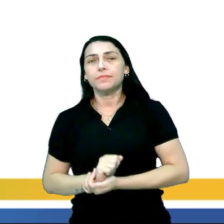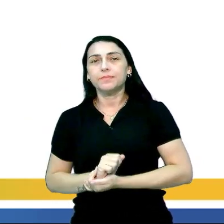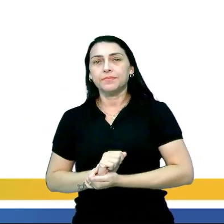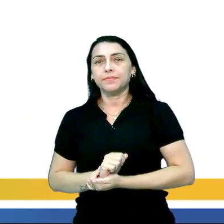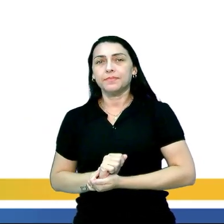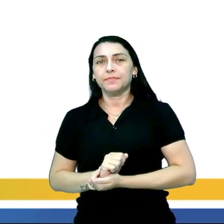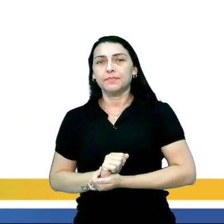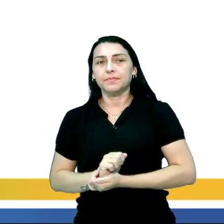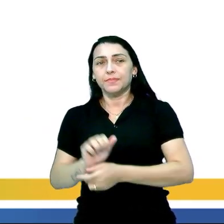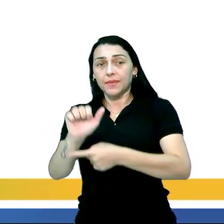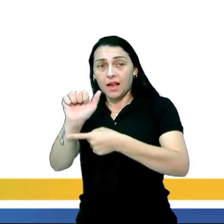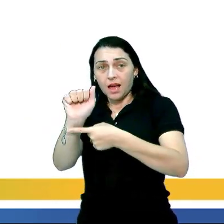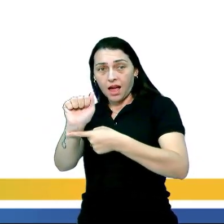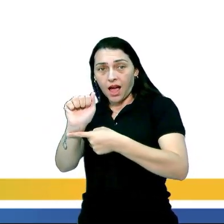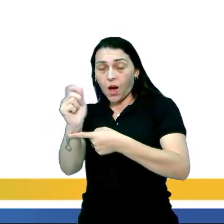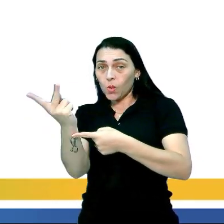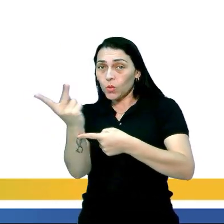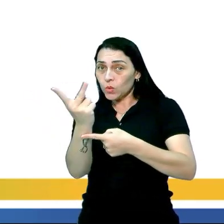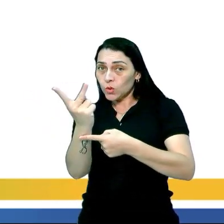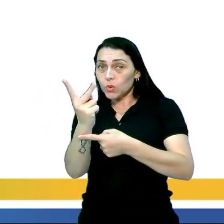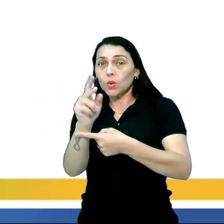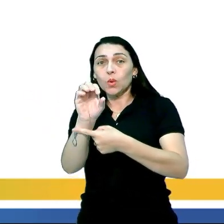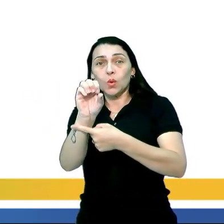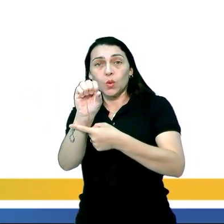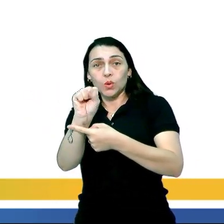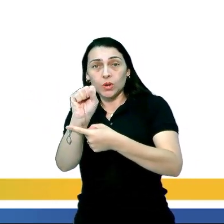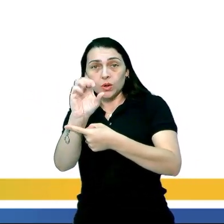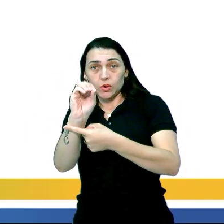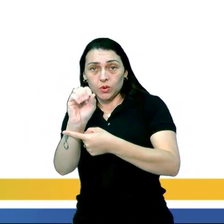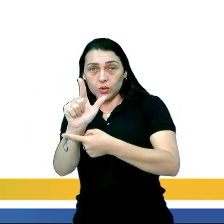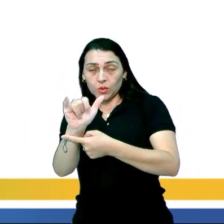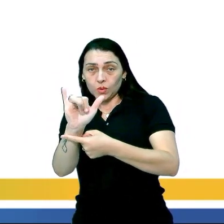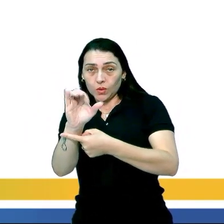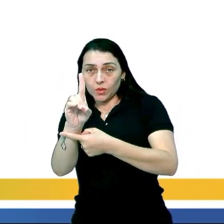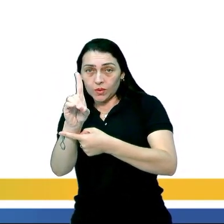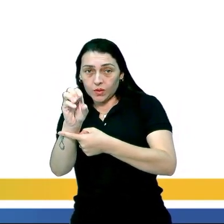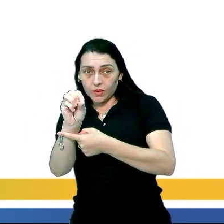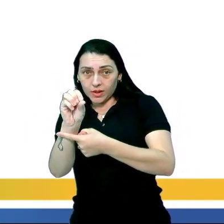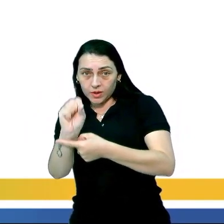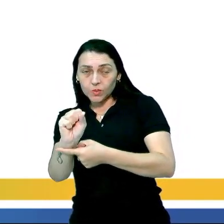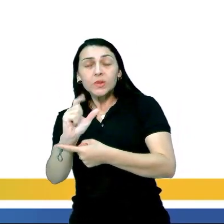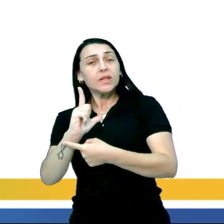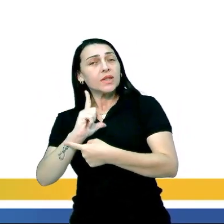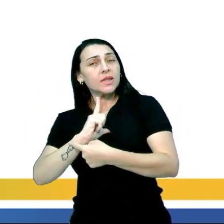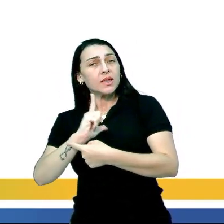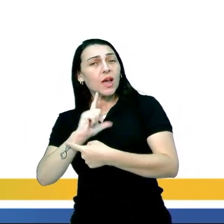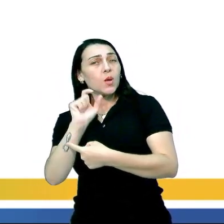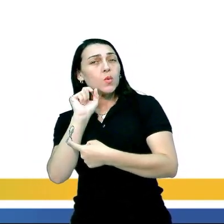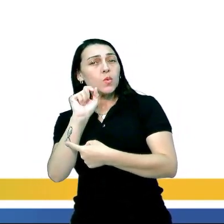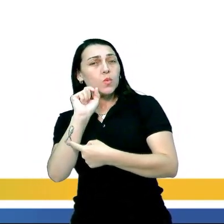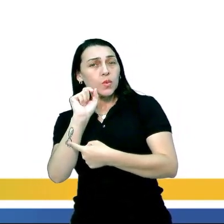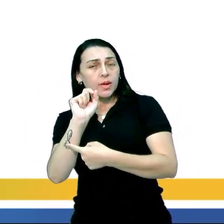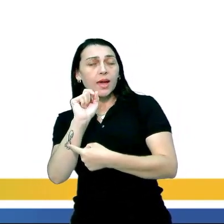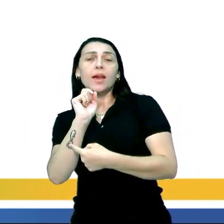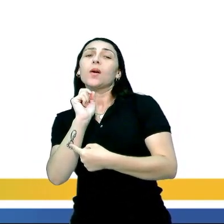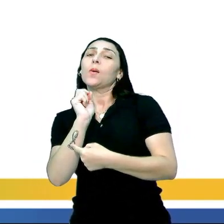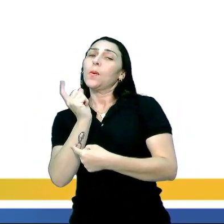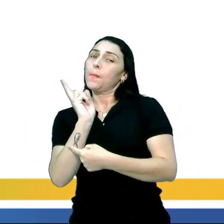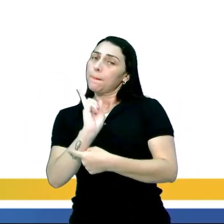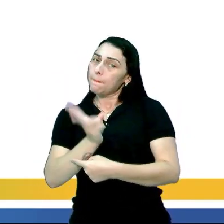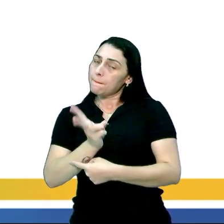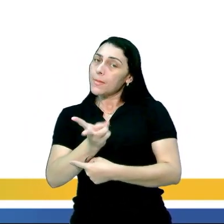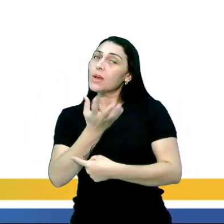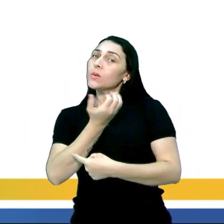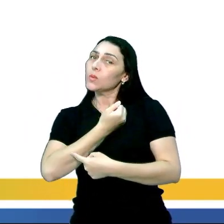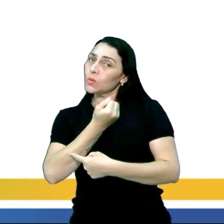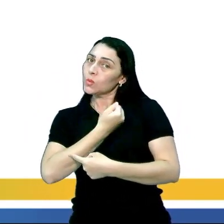possível concluir que temos aí então as alternativas que são A, B, C, D e E.